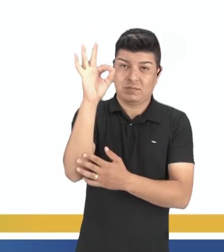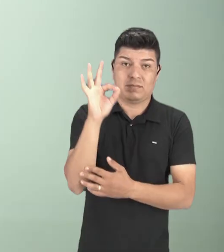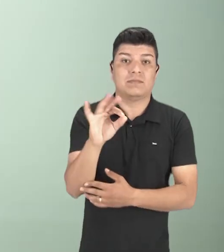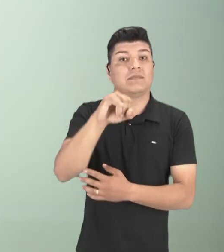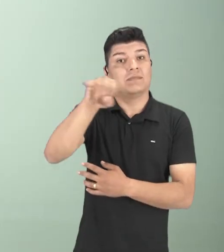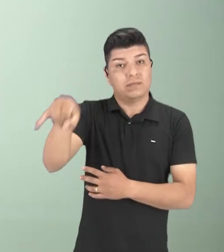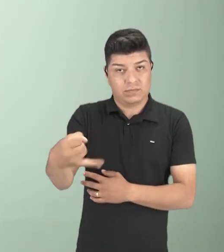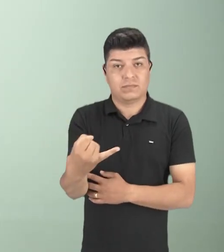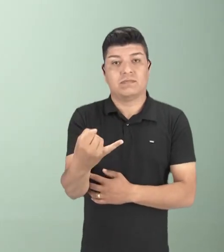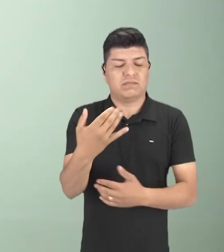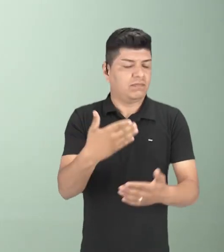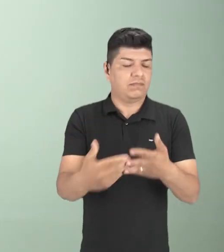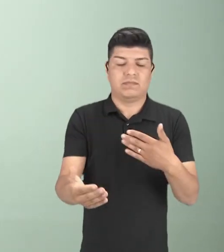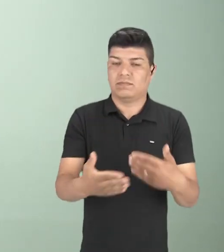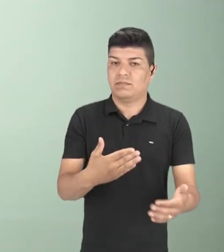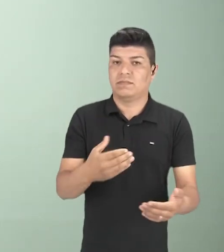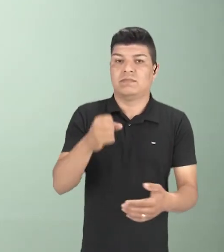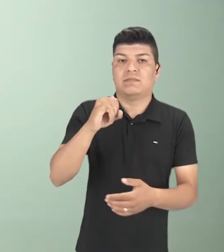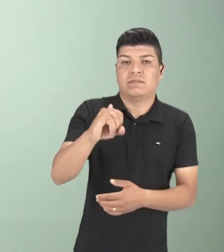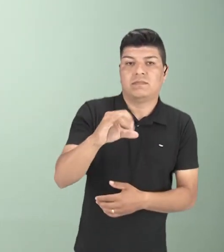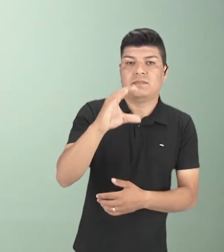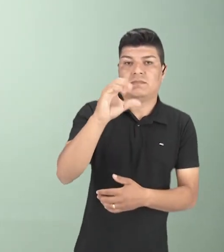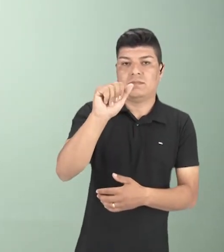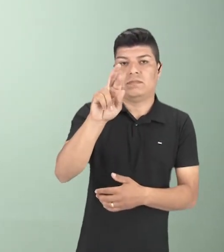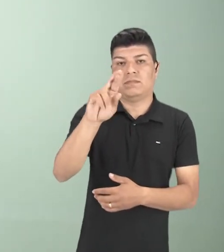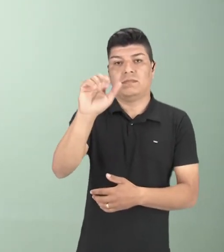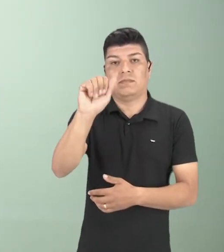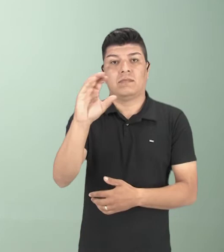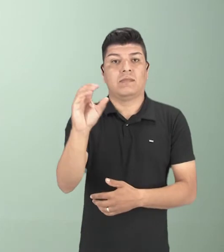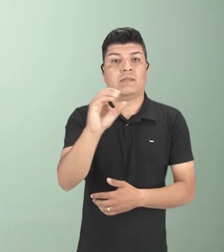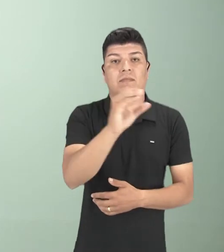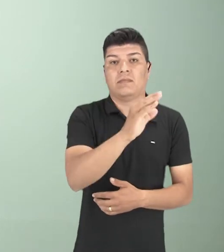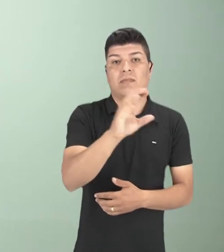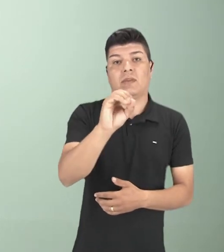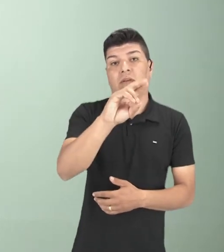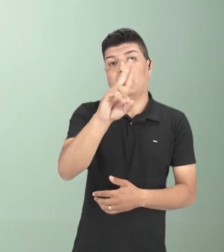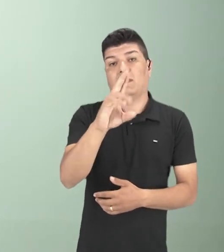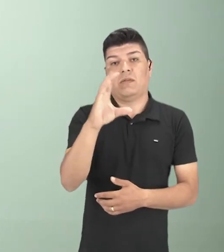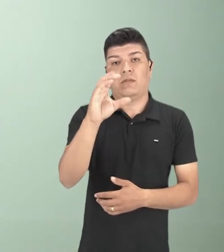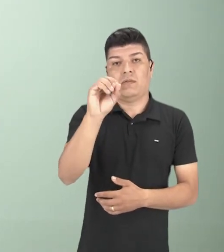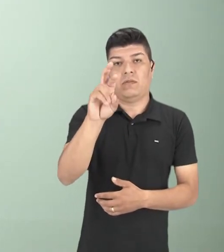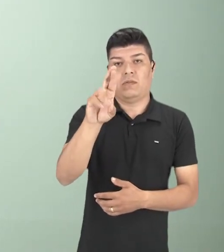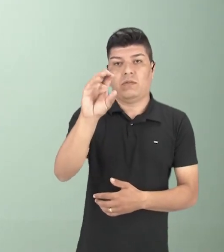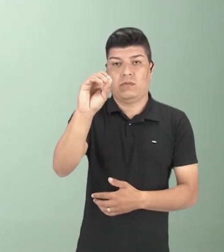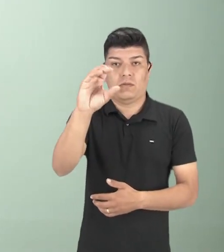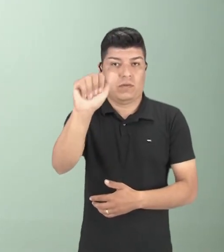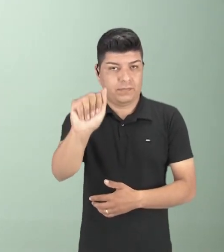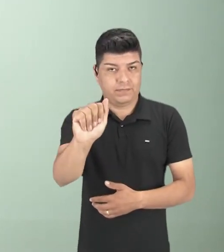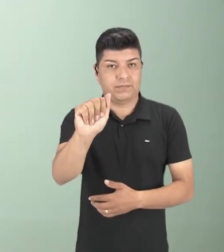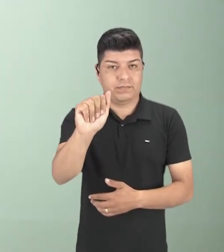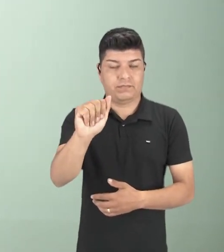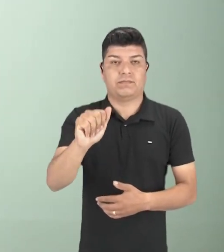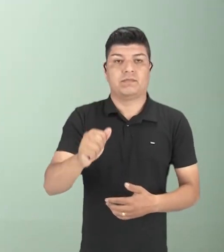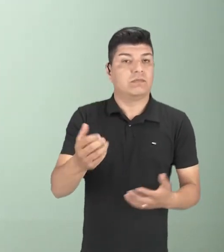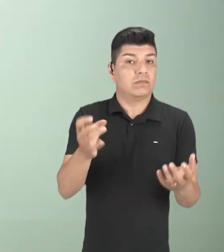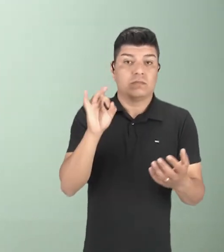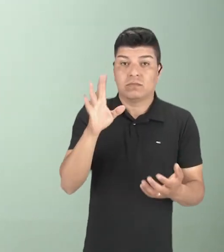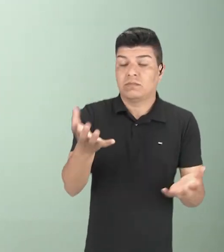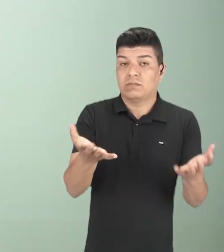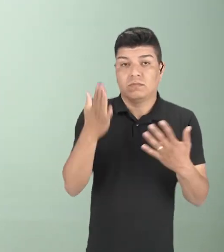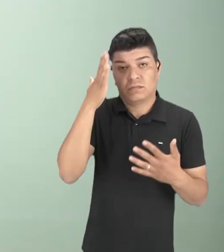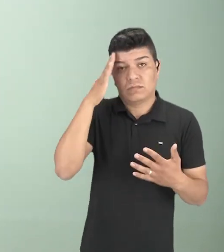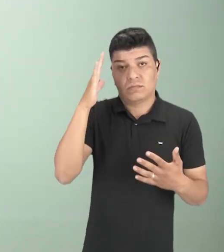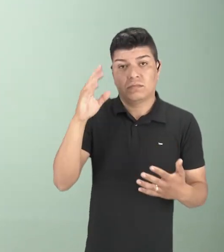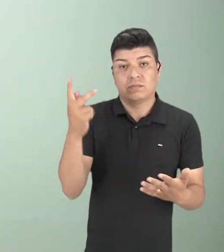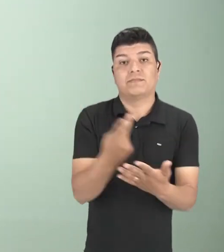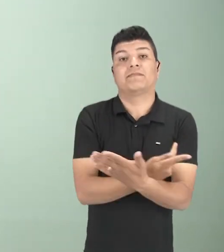para mim independe se é cara ou coroa. Eu quero só saber o que vai acontecer. Tudo bem? Então, na regra do